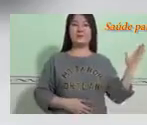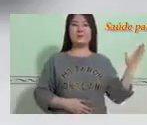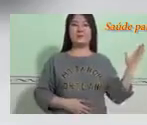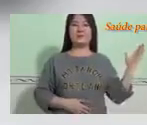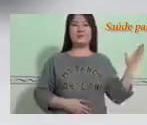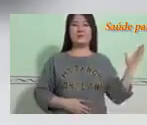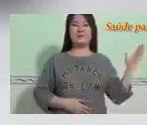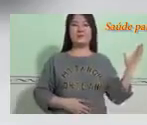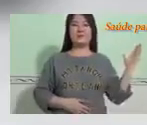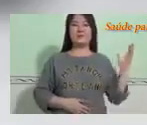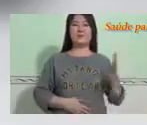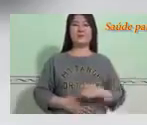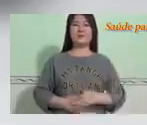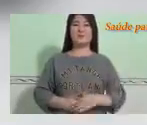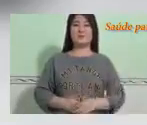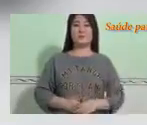para que não haja